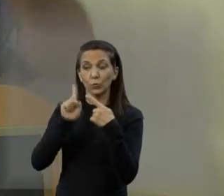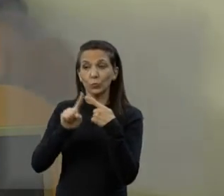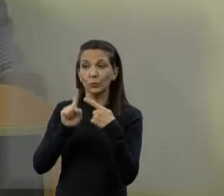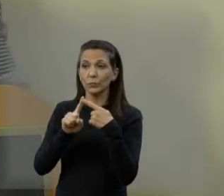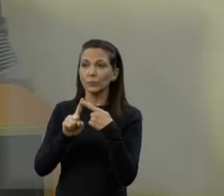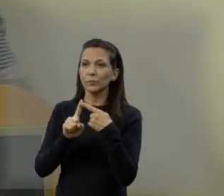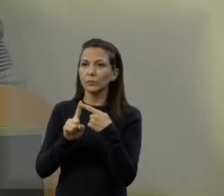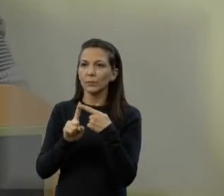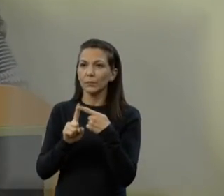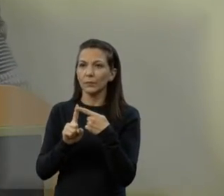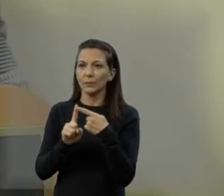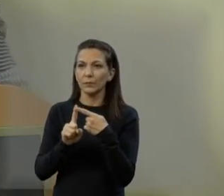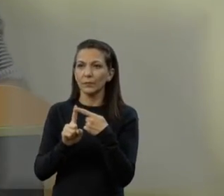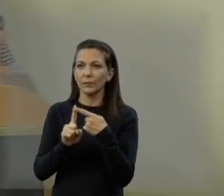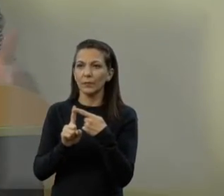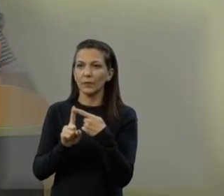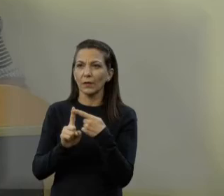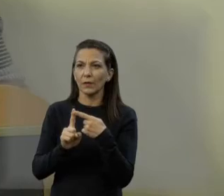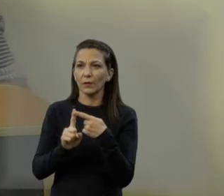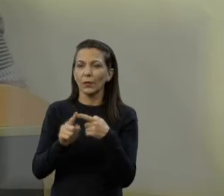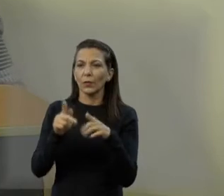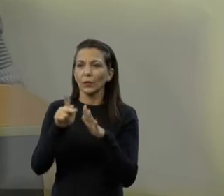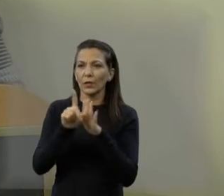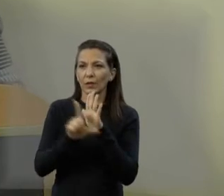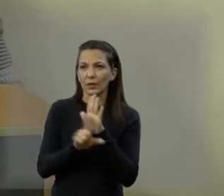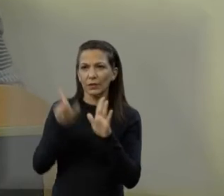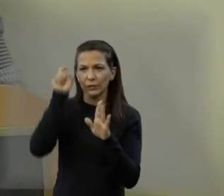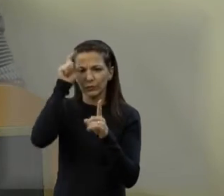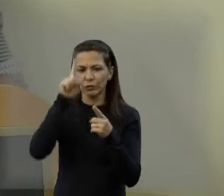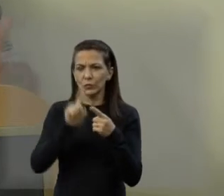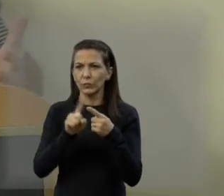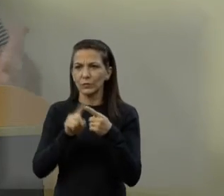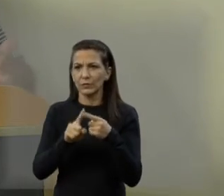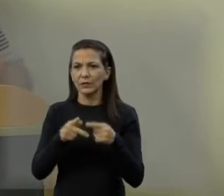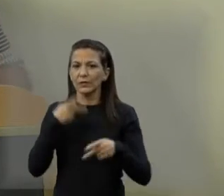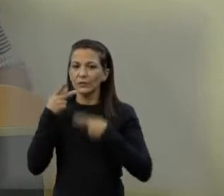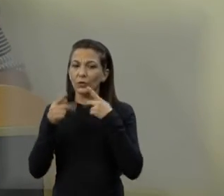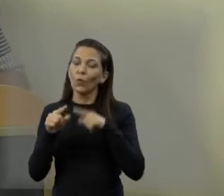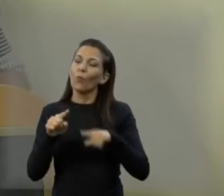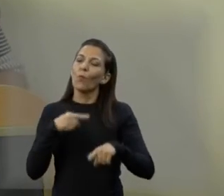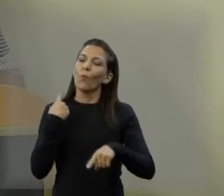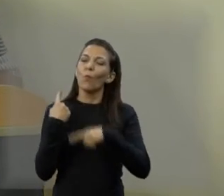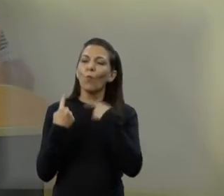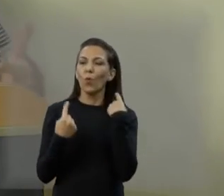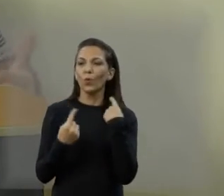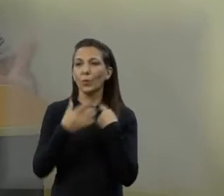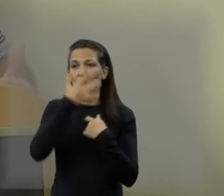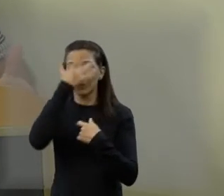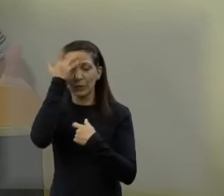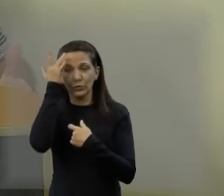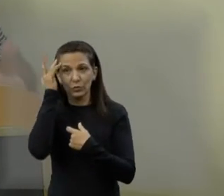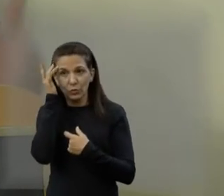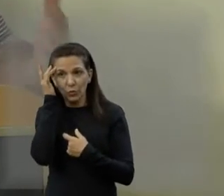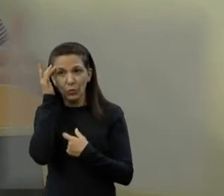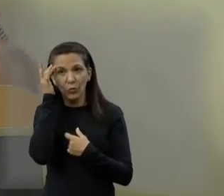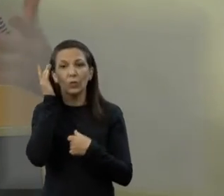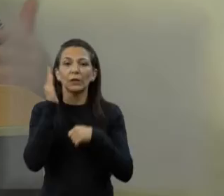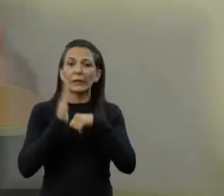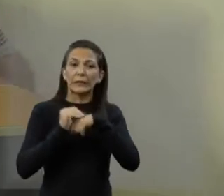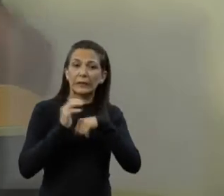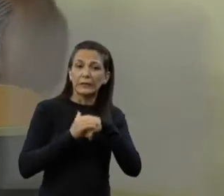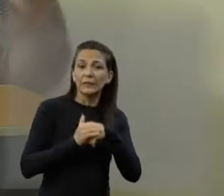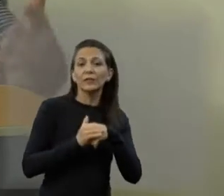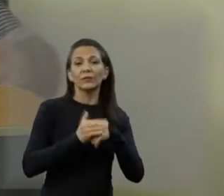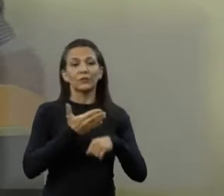primeiro motivo disso é um um projeto difícil Porque está falando efetivamente de morte daqueles aos queridos familiares